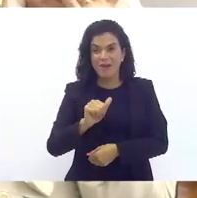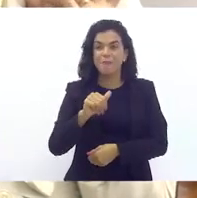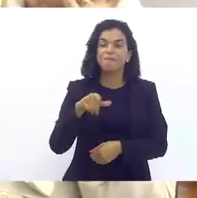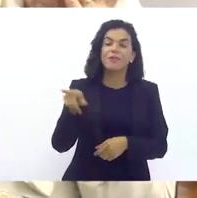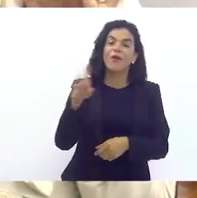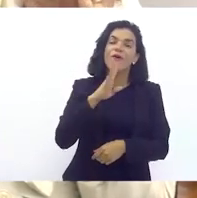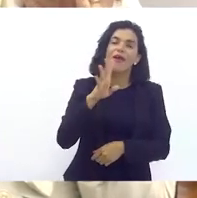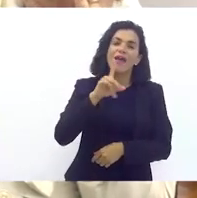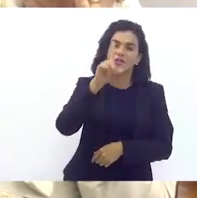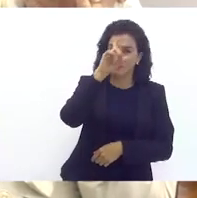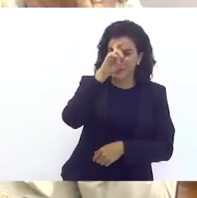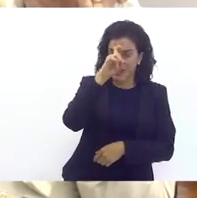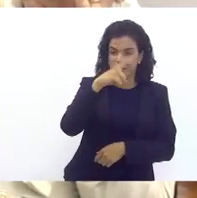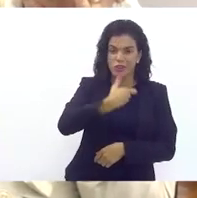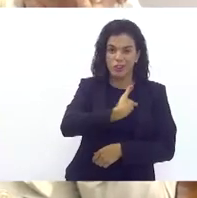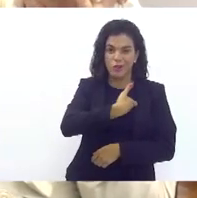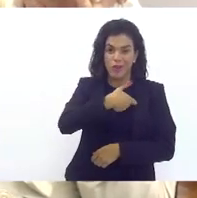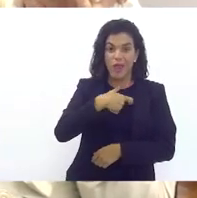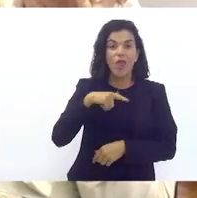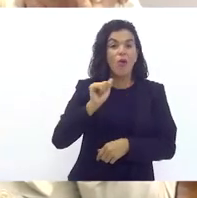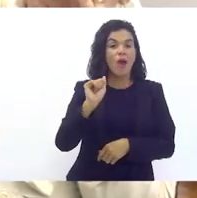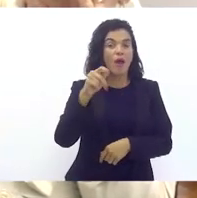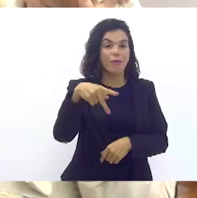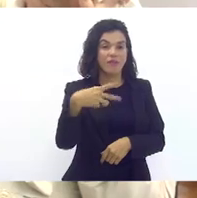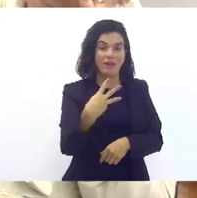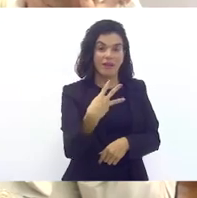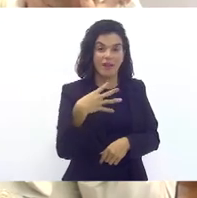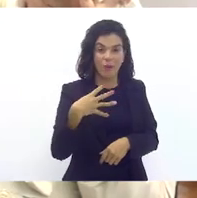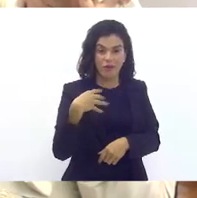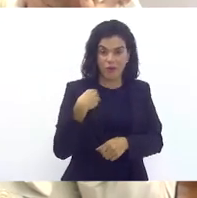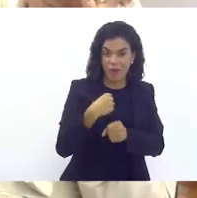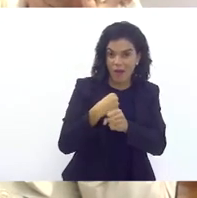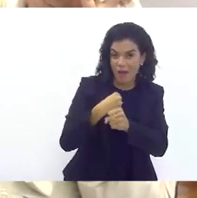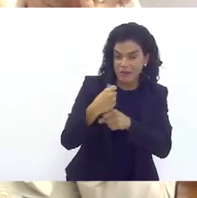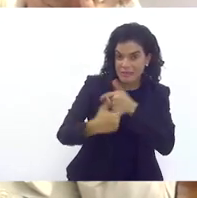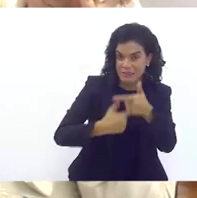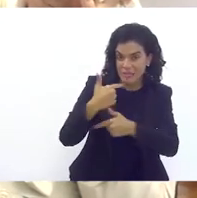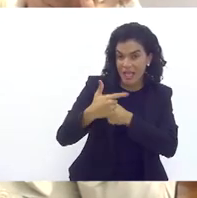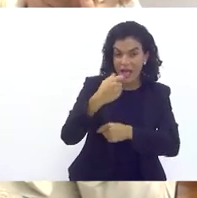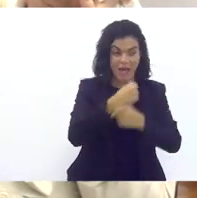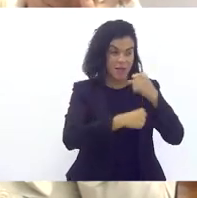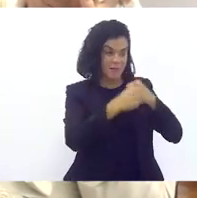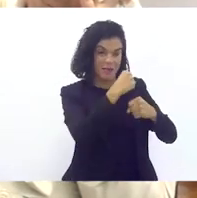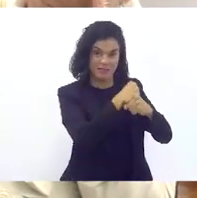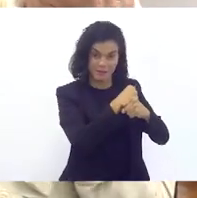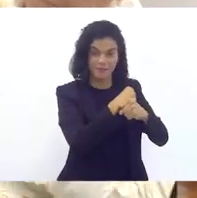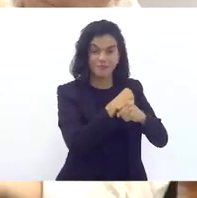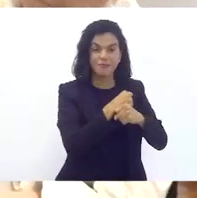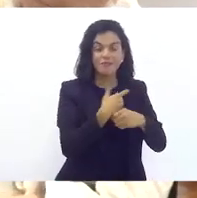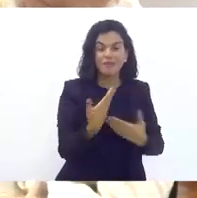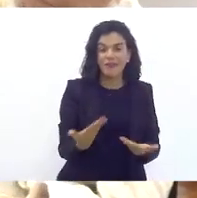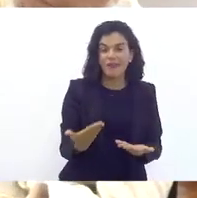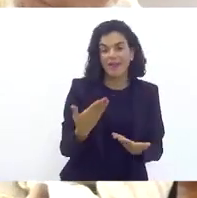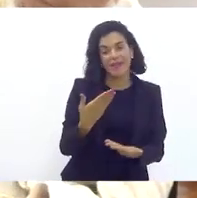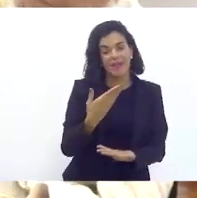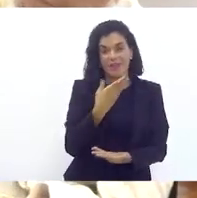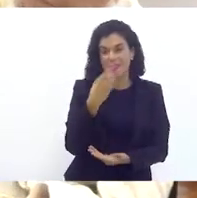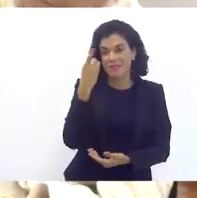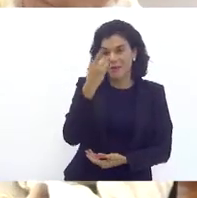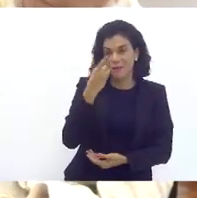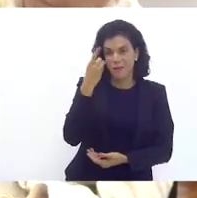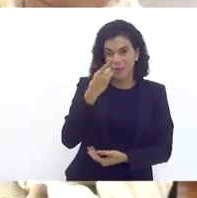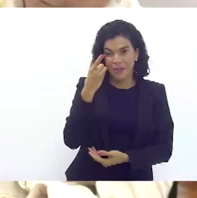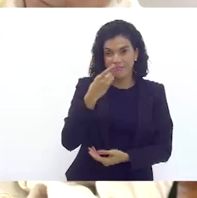eu aposentei com 34 anos de trabalho, ano passado. E aí, doutora Marta, eu estou na